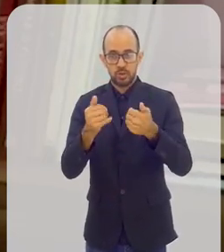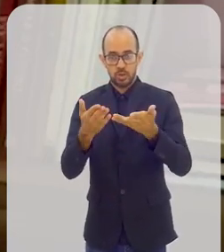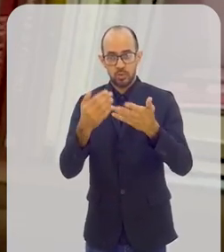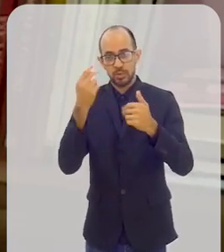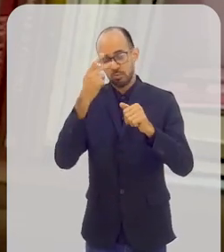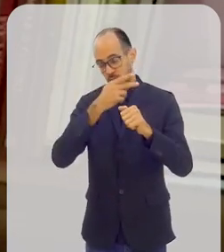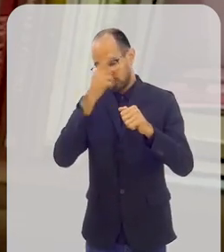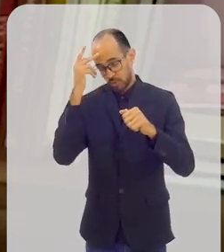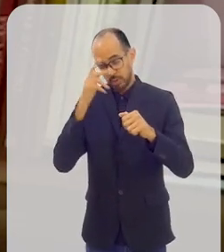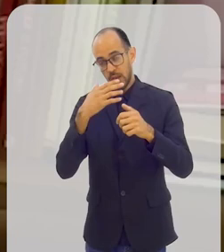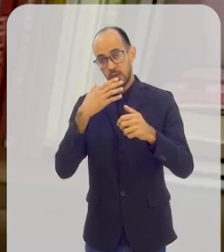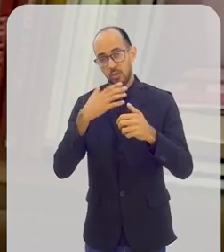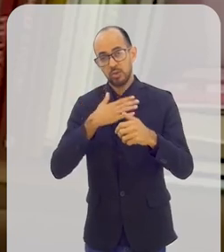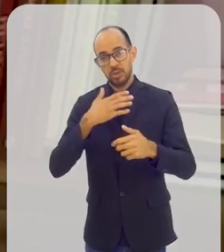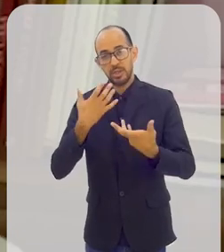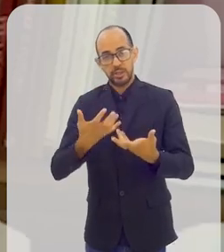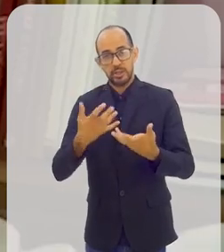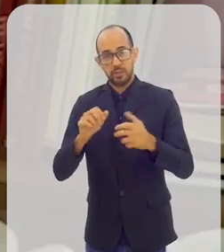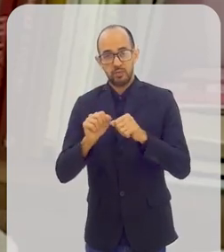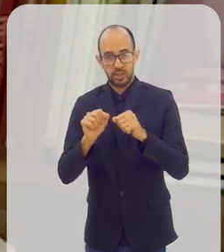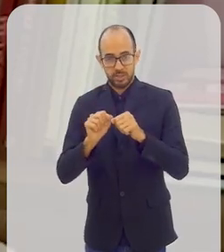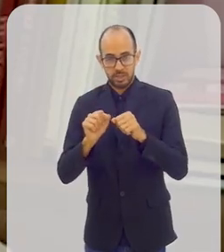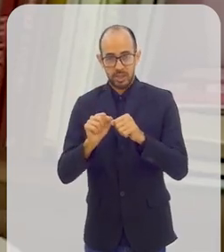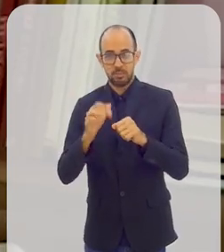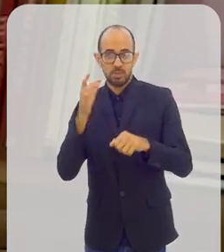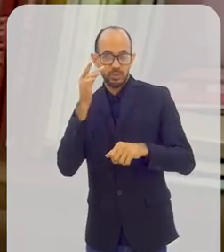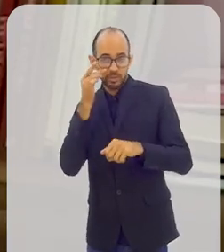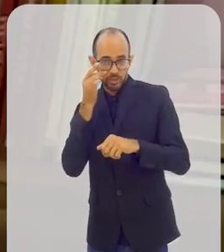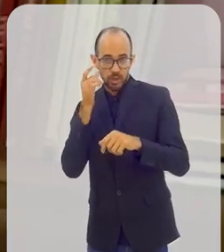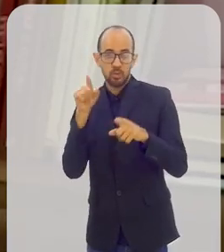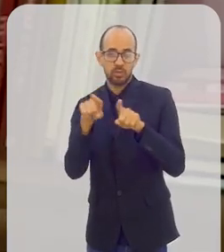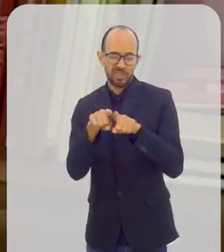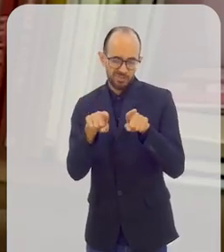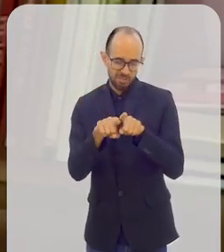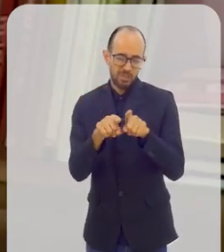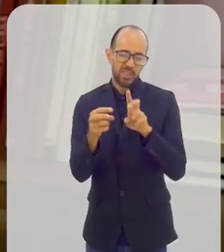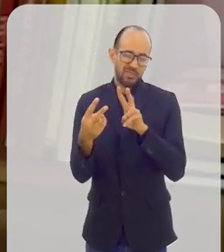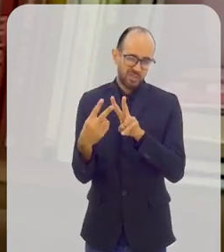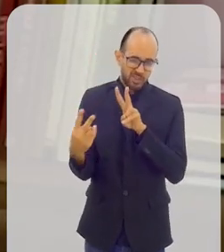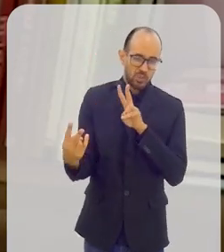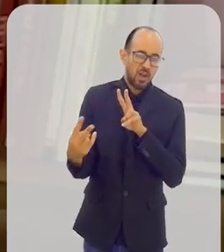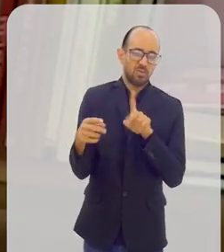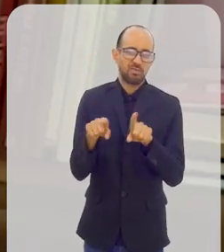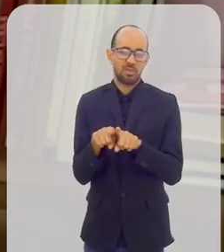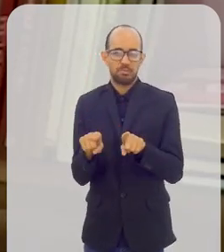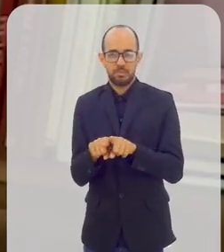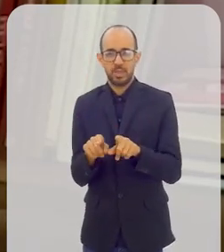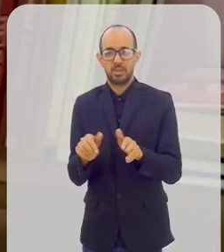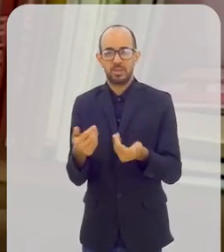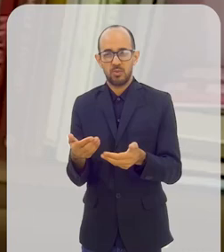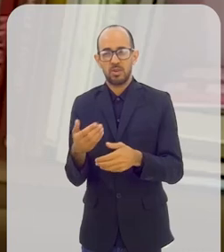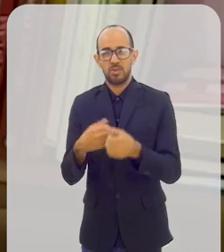já estavam querendo fazer coisas híbridas. Então, o ano passado, eu acho que a gente trabalhou muito